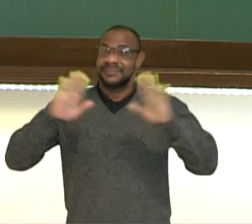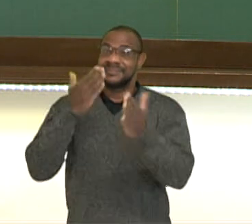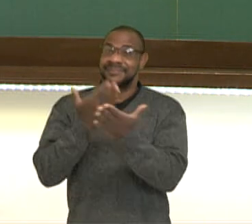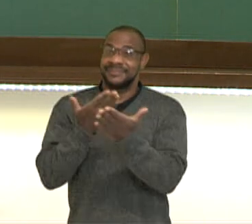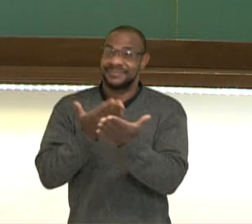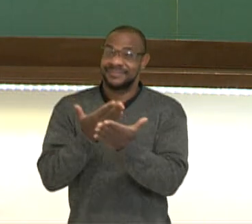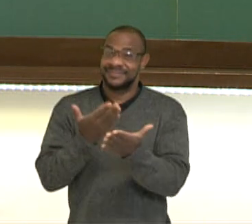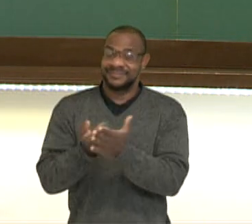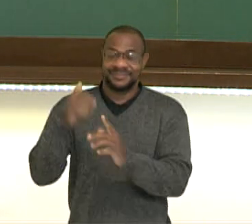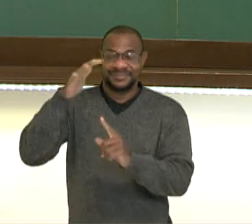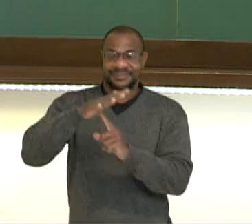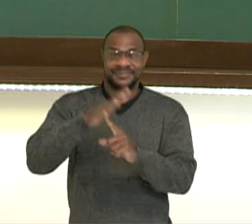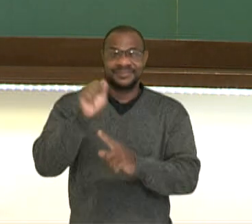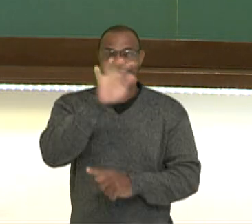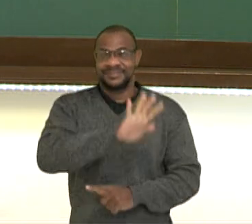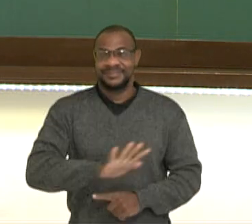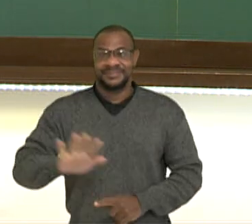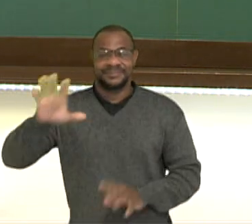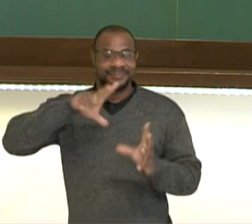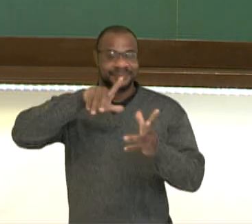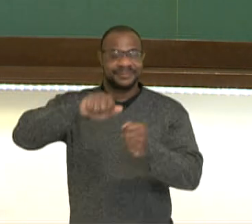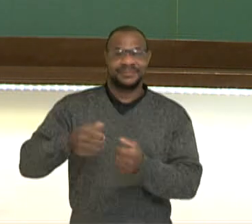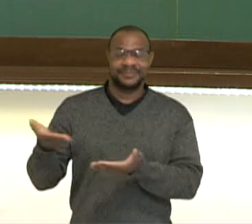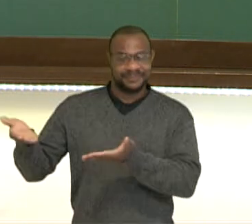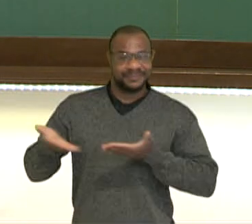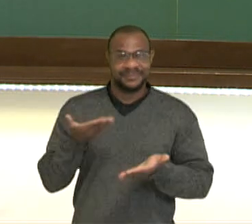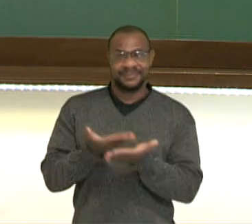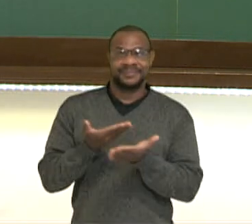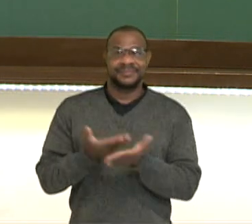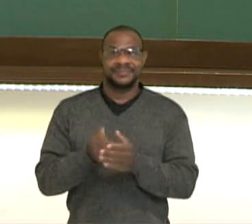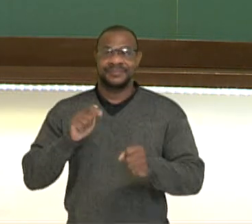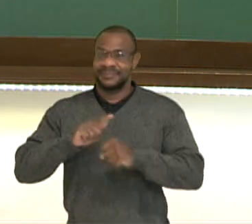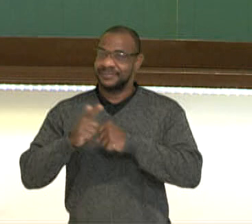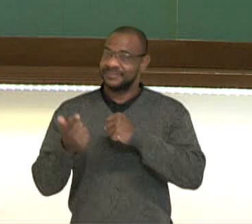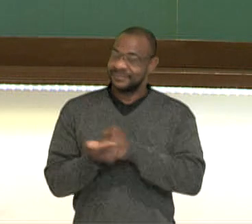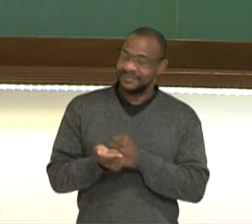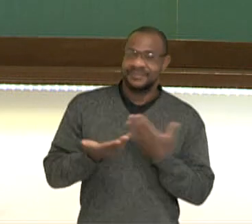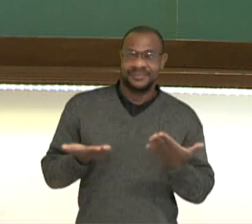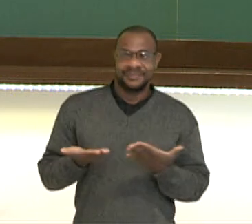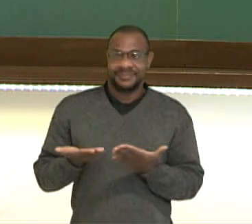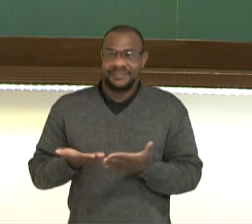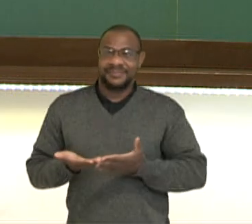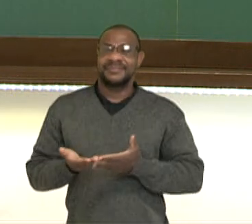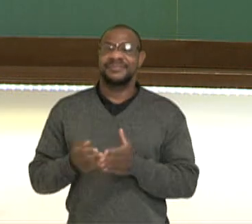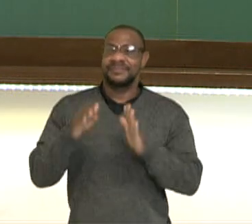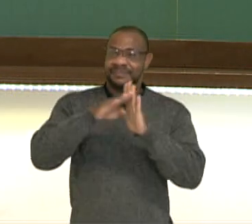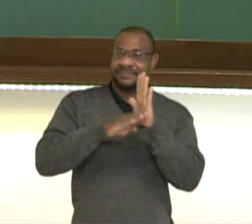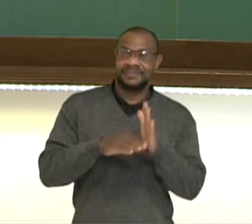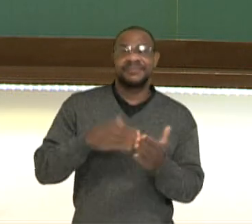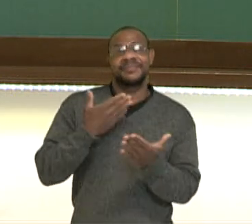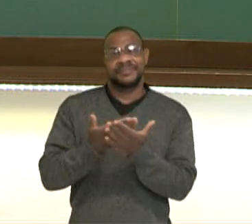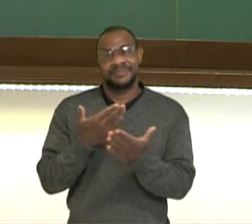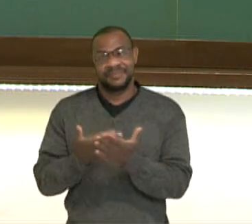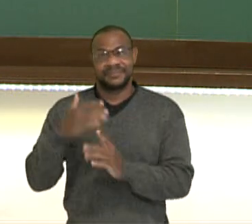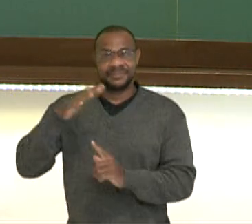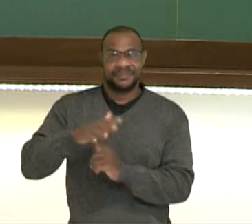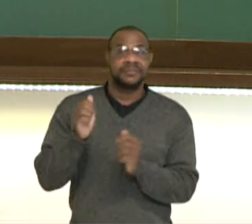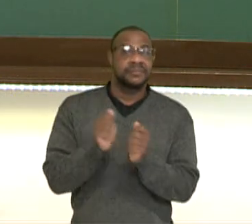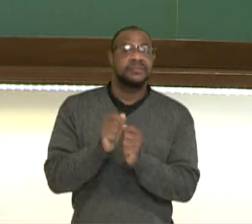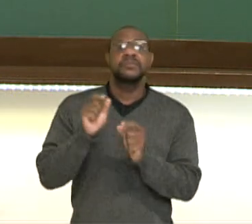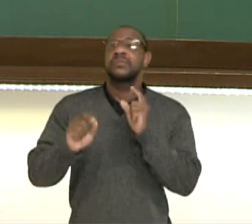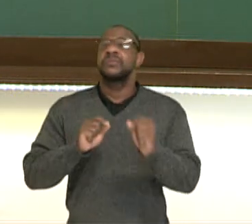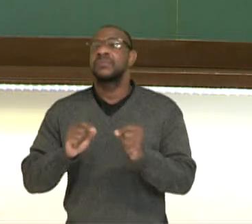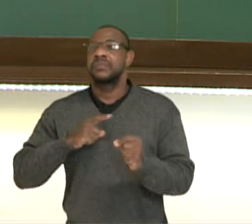estudante do estado do Paraná, do Brasil e do mundo, seja muito bem-vindo à nossa aula de Geografia do programa Aula Paraná. Eu sou o professor Andrew e juntamente